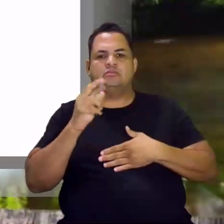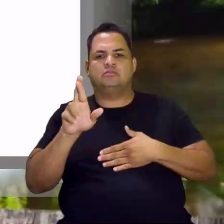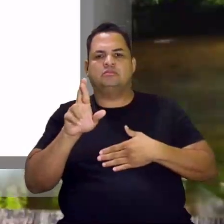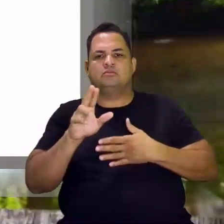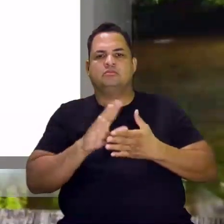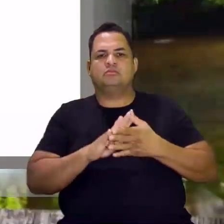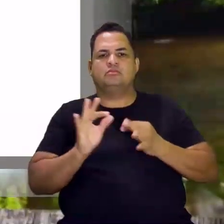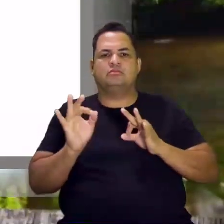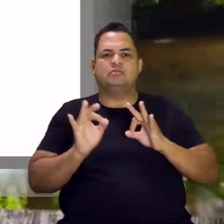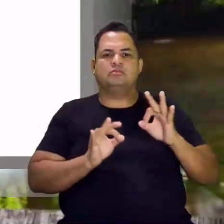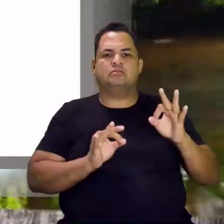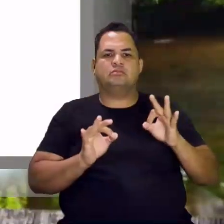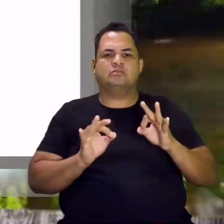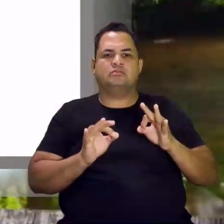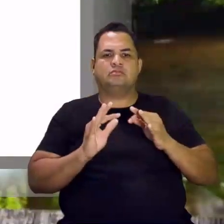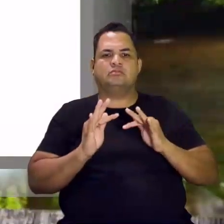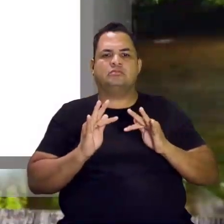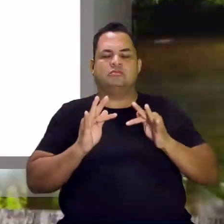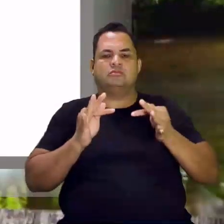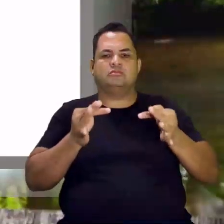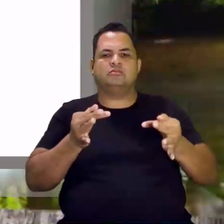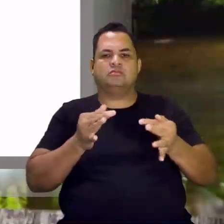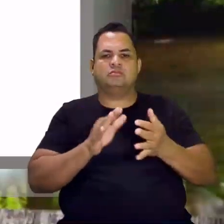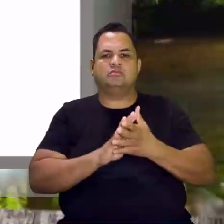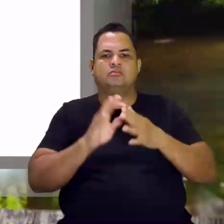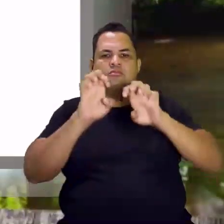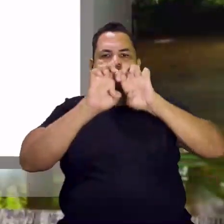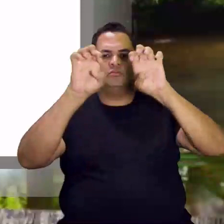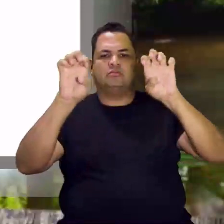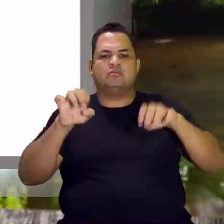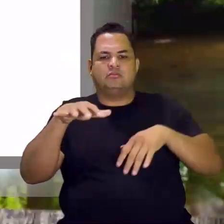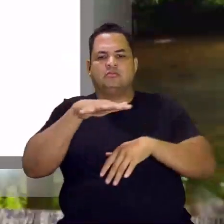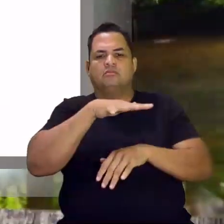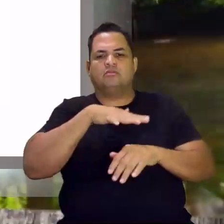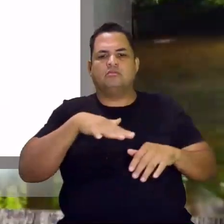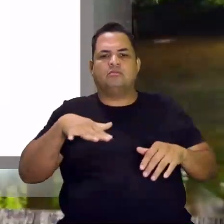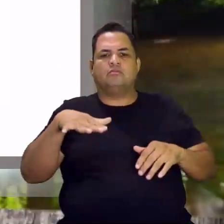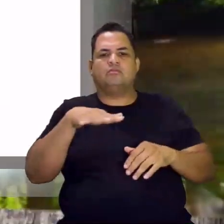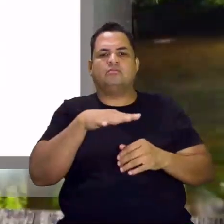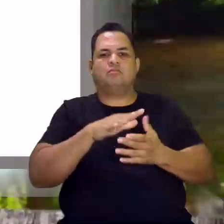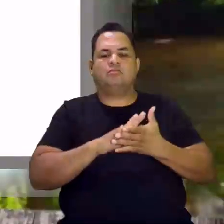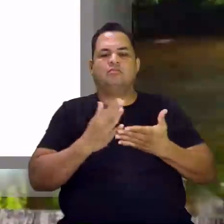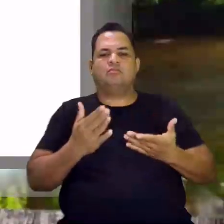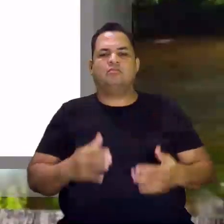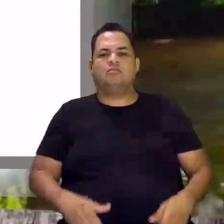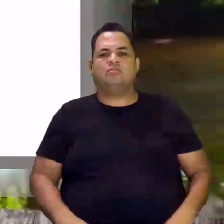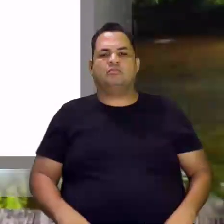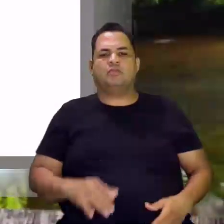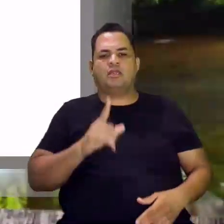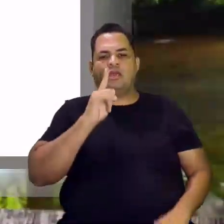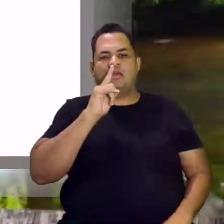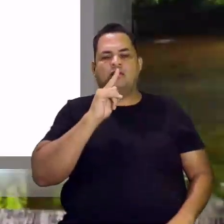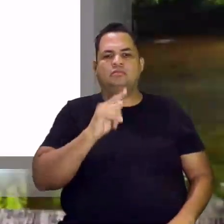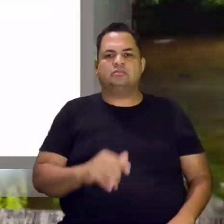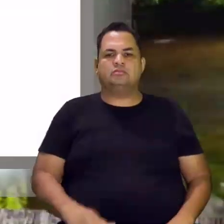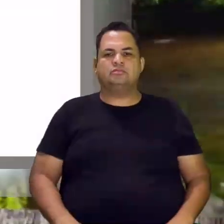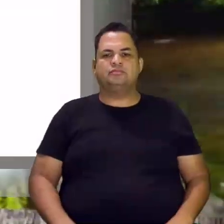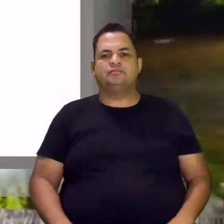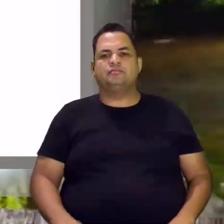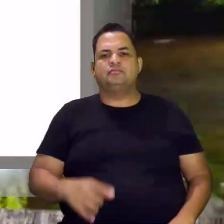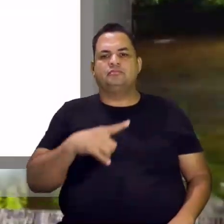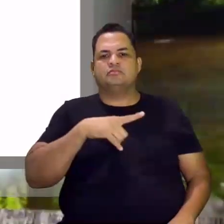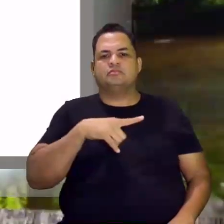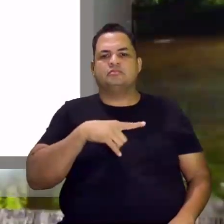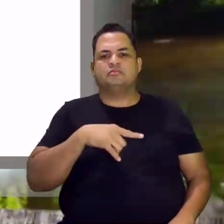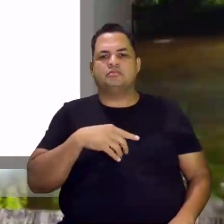e aí foi sendo finalizado ali, estruturado no ambiente de corpos hídricos, da água, que aí eles chamaram de